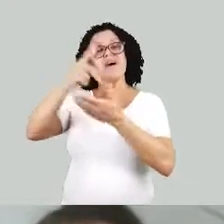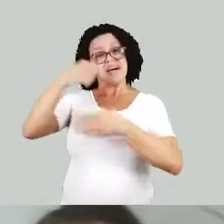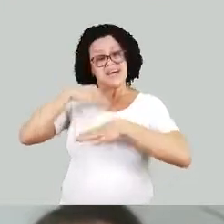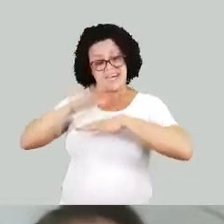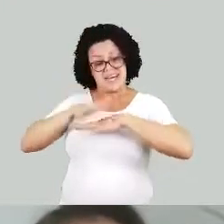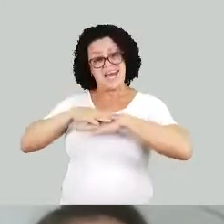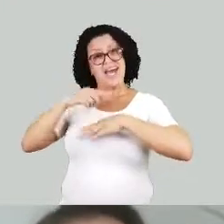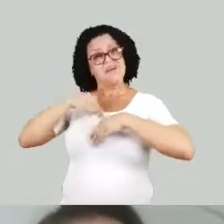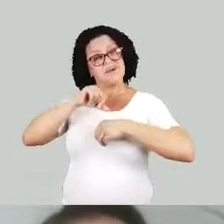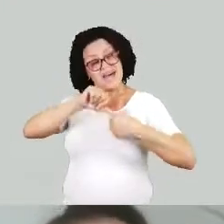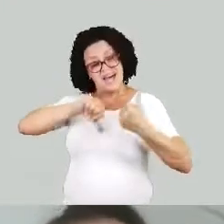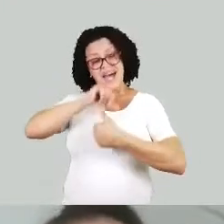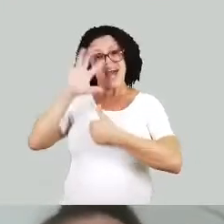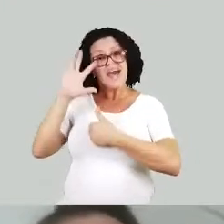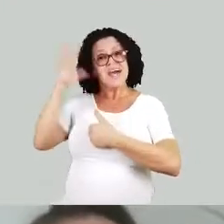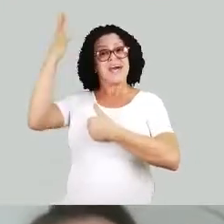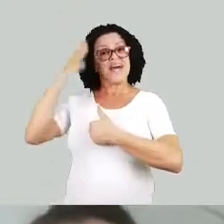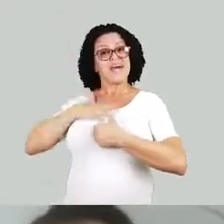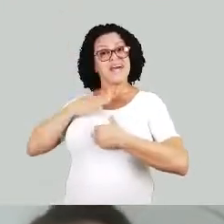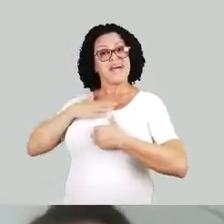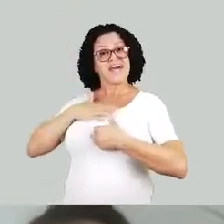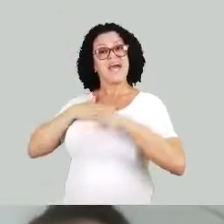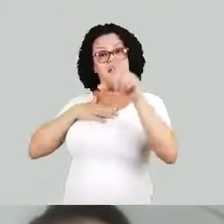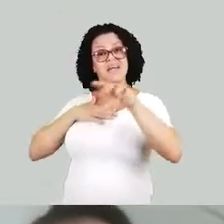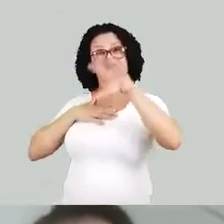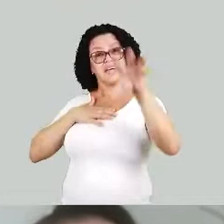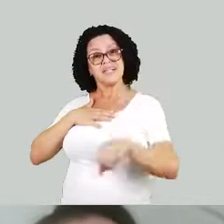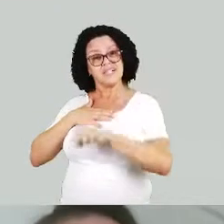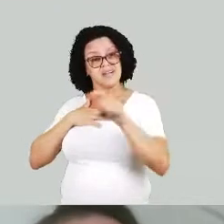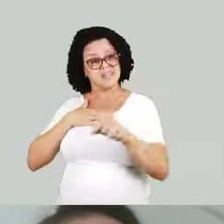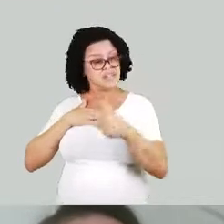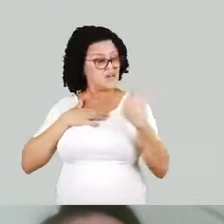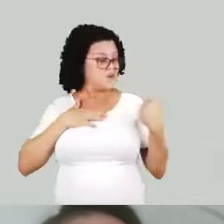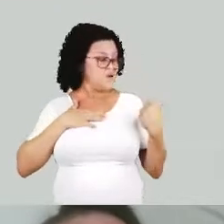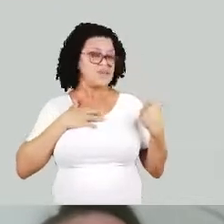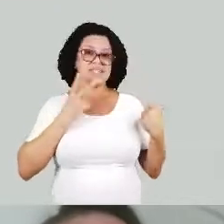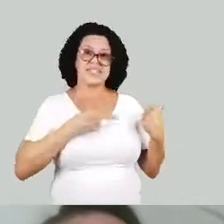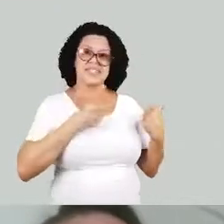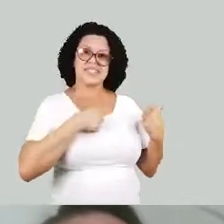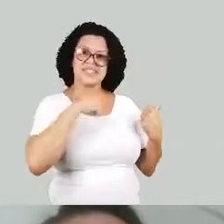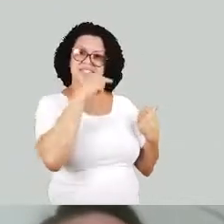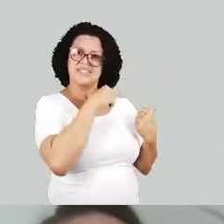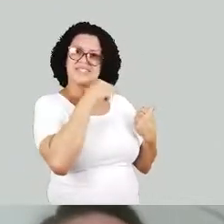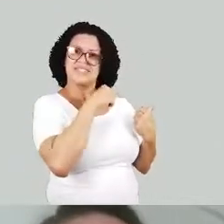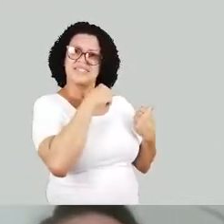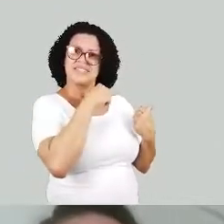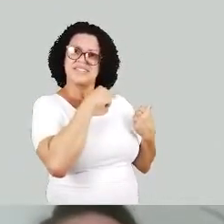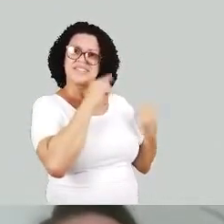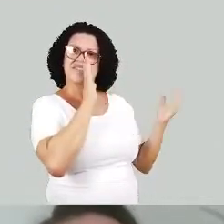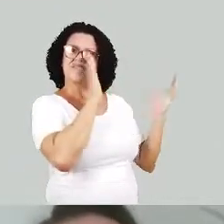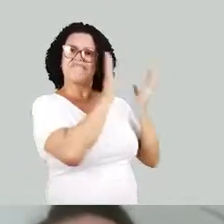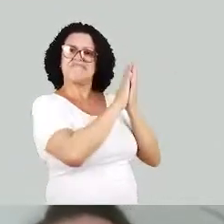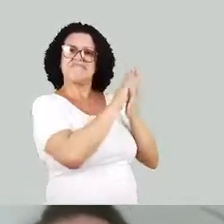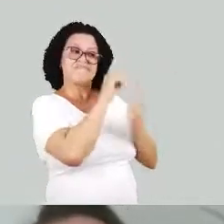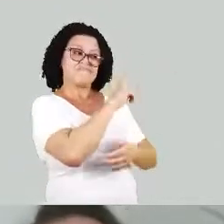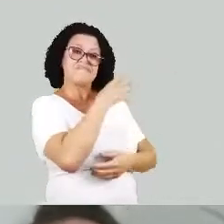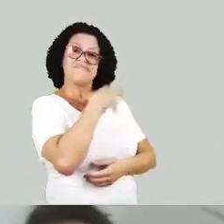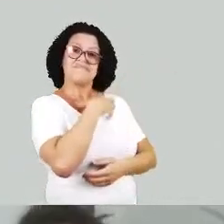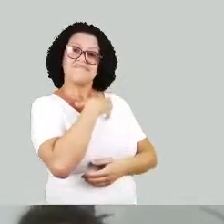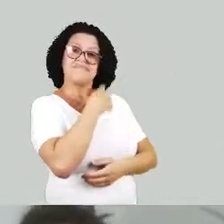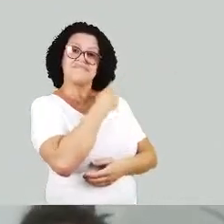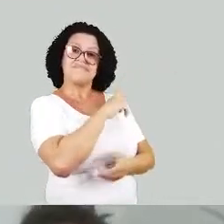nós mesmos e que nós tentamos buscar no próximo. E frequentemente nos deparamos com